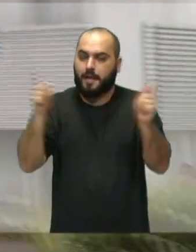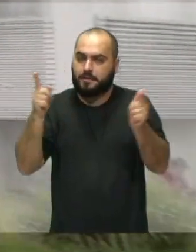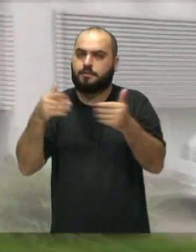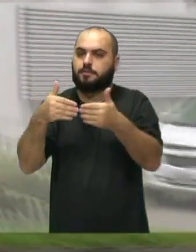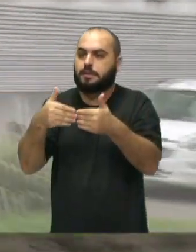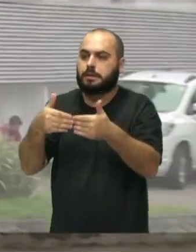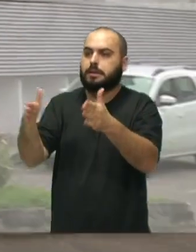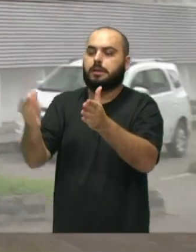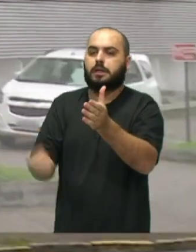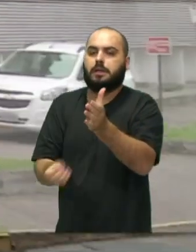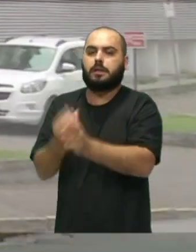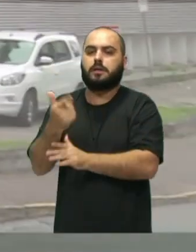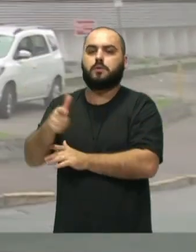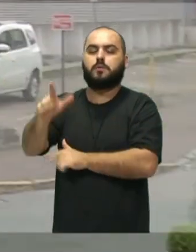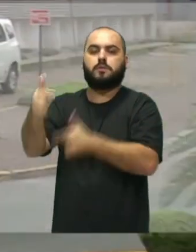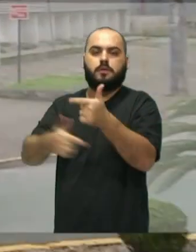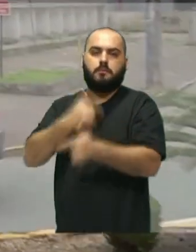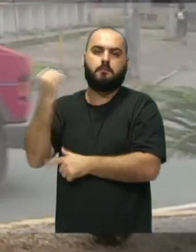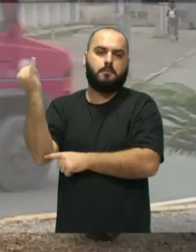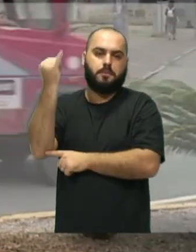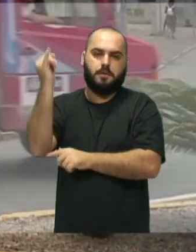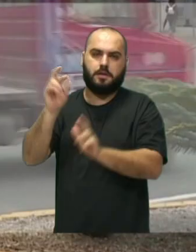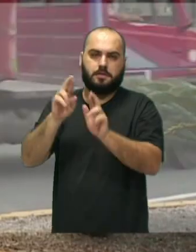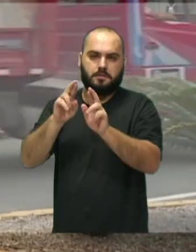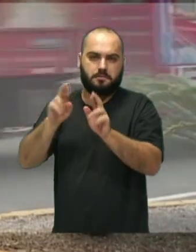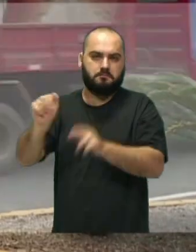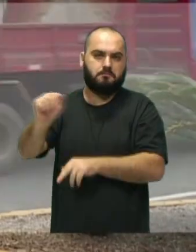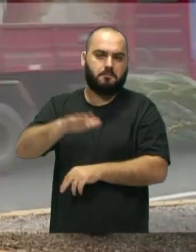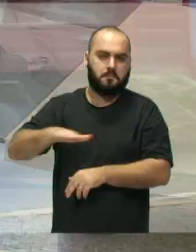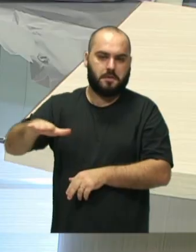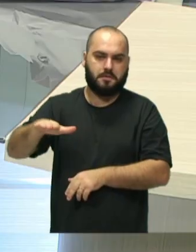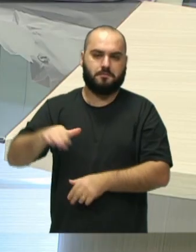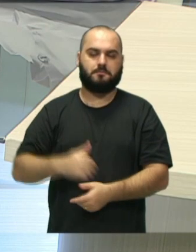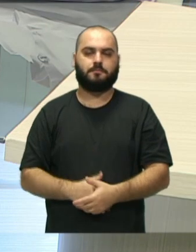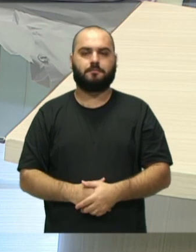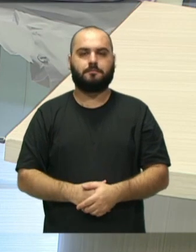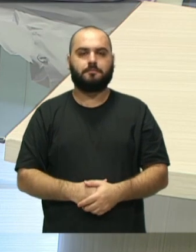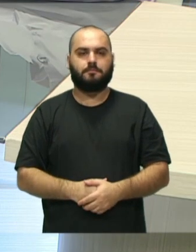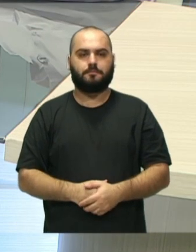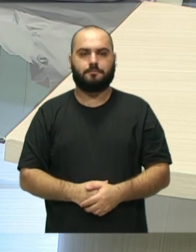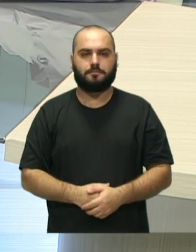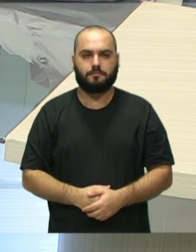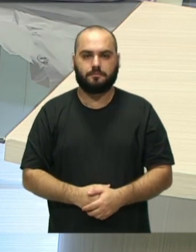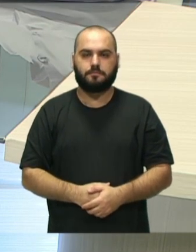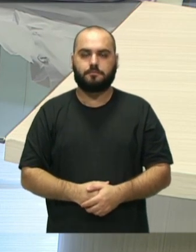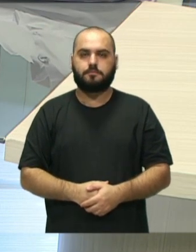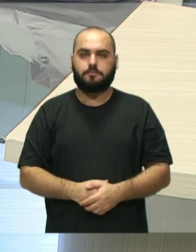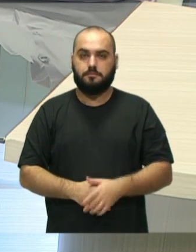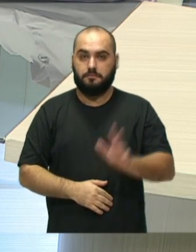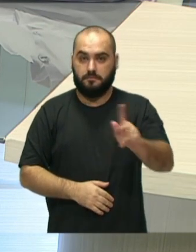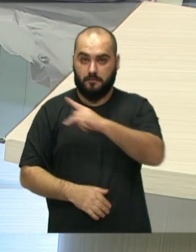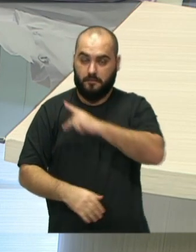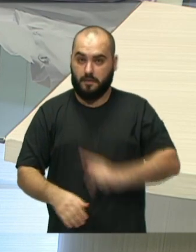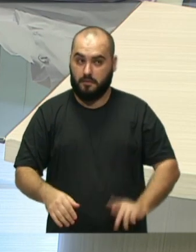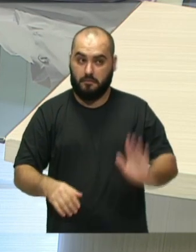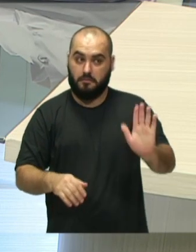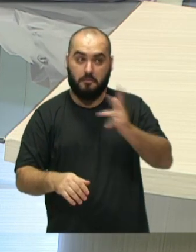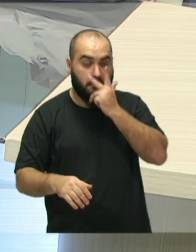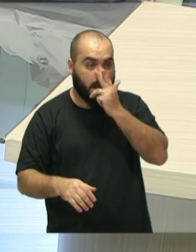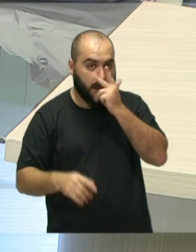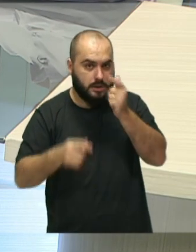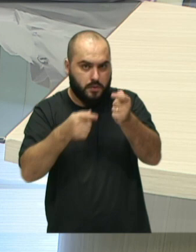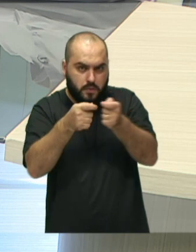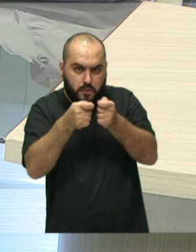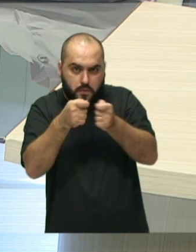inaugurando outros serviços que apreciando vai ser importante para nossa região o presidente negociação evoluiu né Parece que